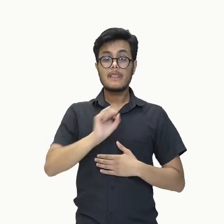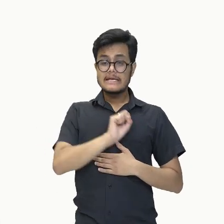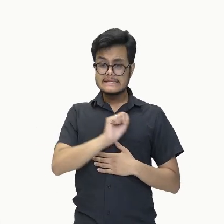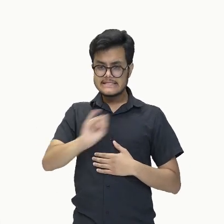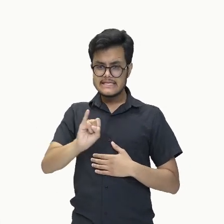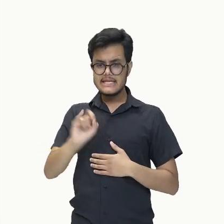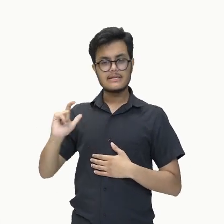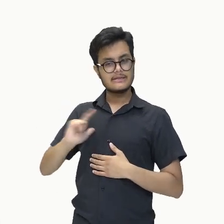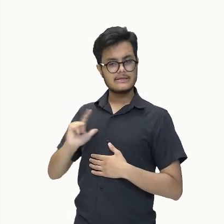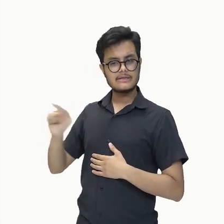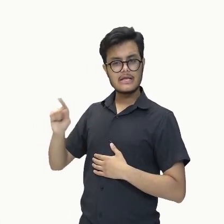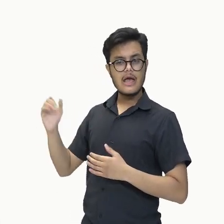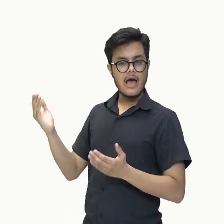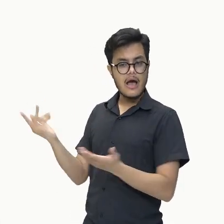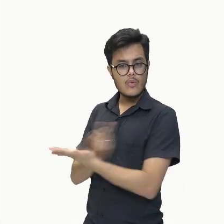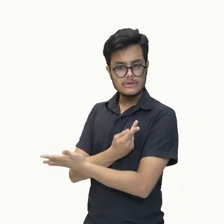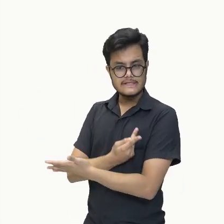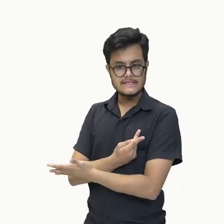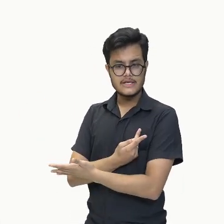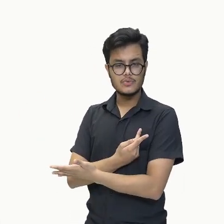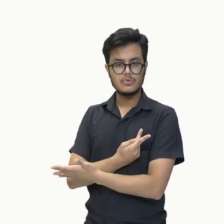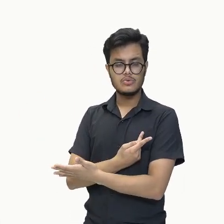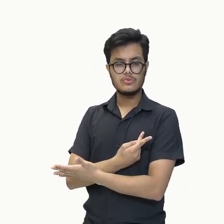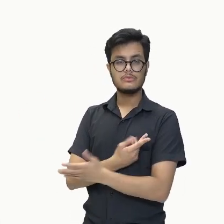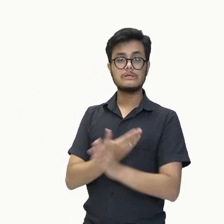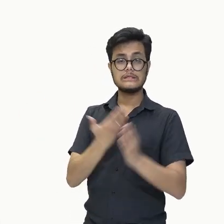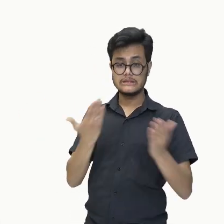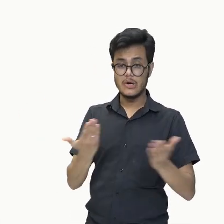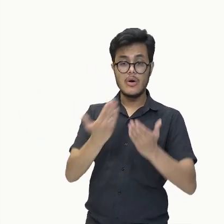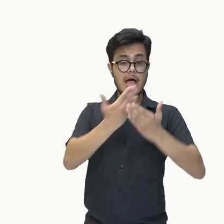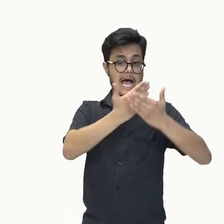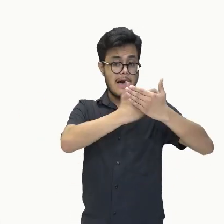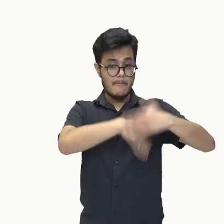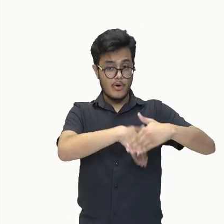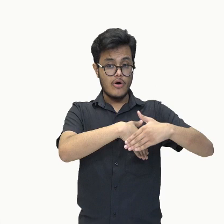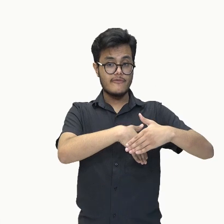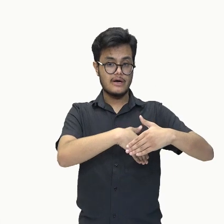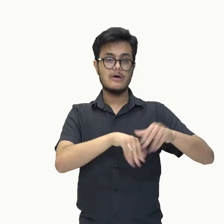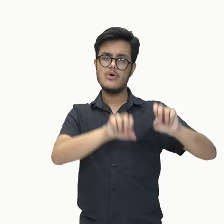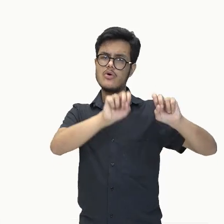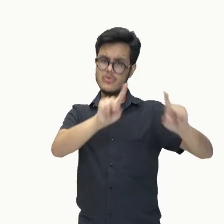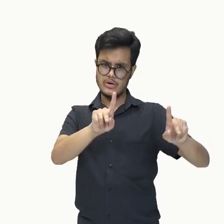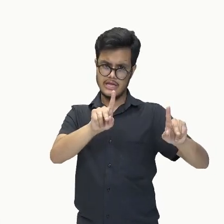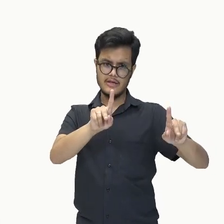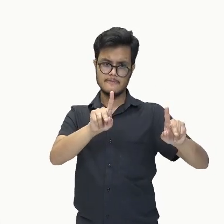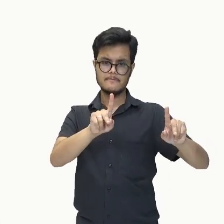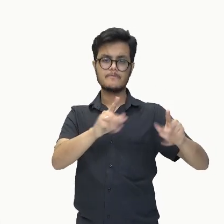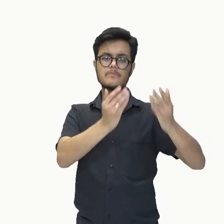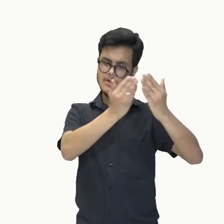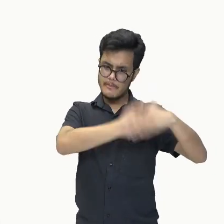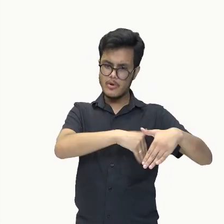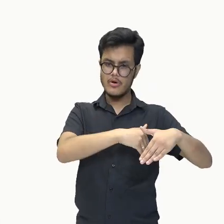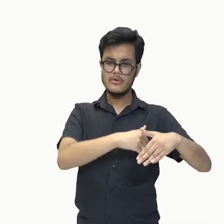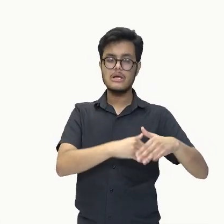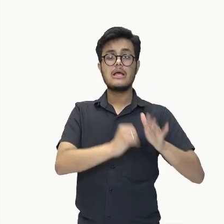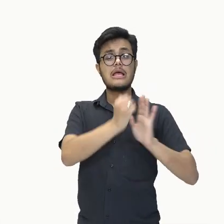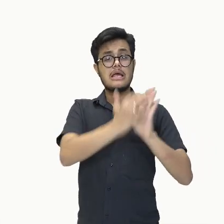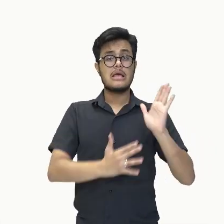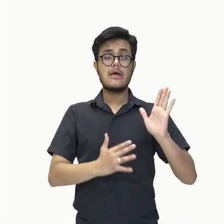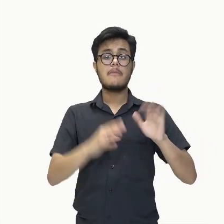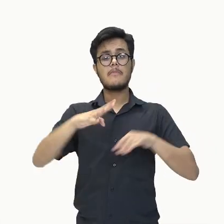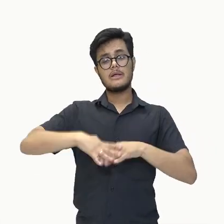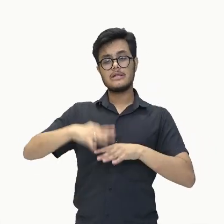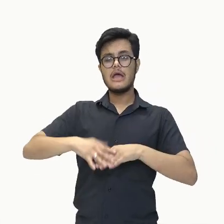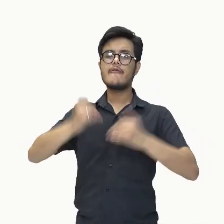situações como essa, normalmente a banca que criou, que gerou, que produziu a questão, ela vai te dar